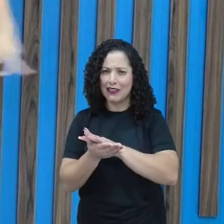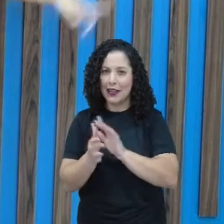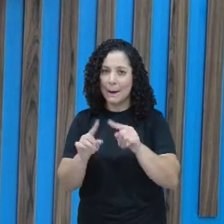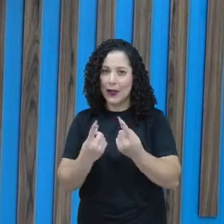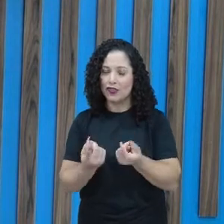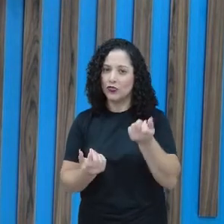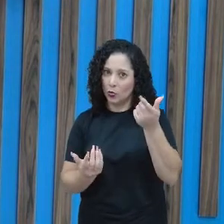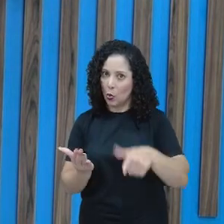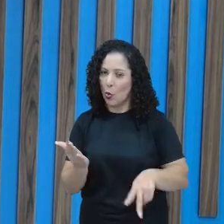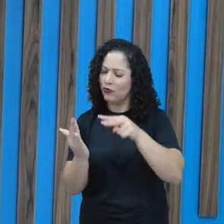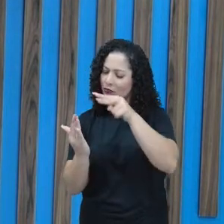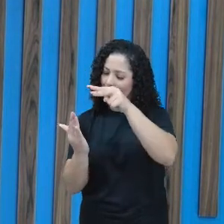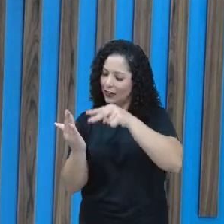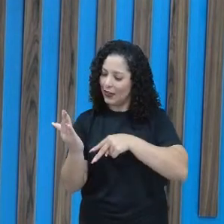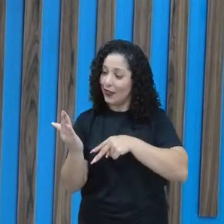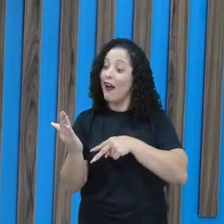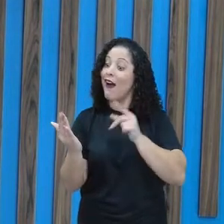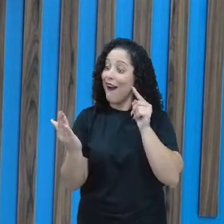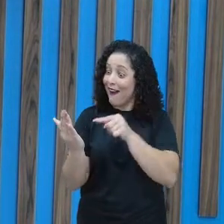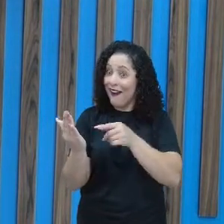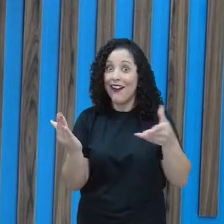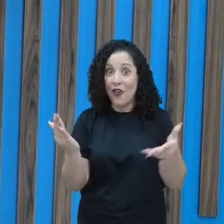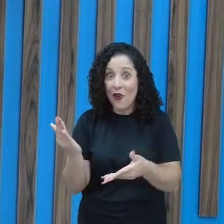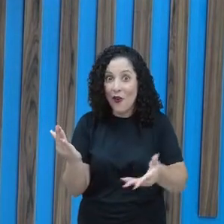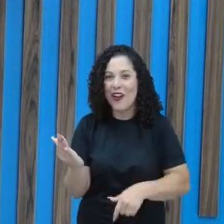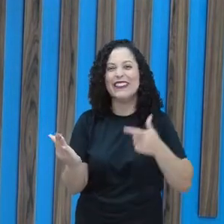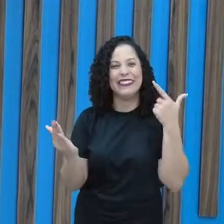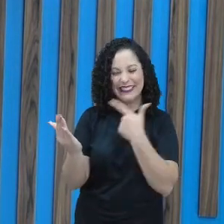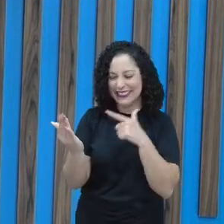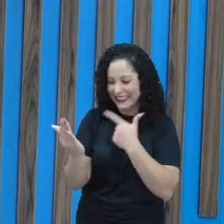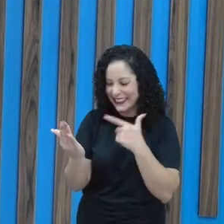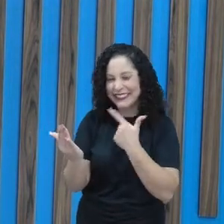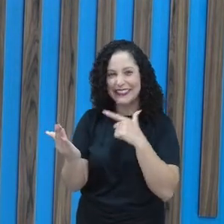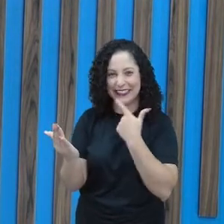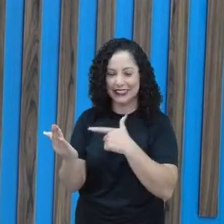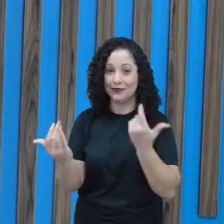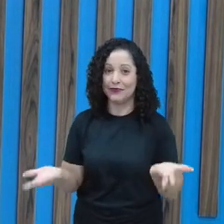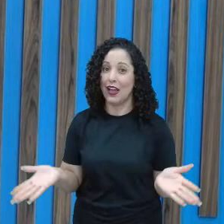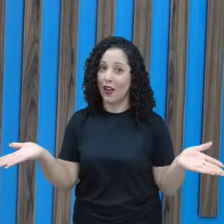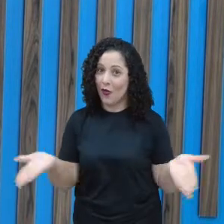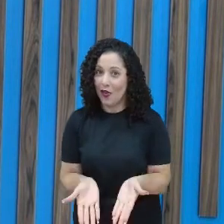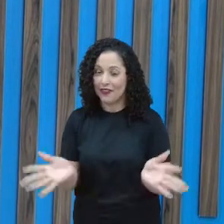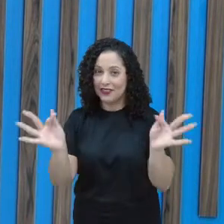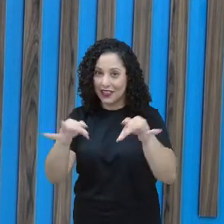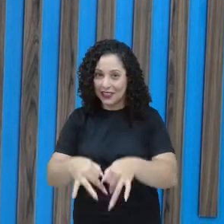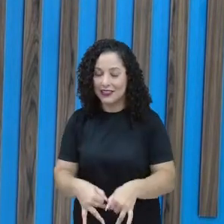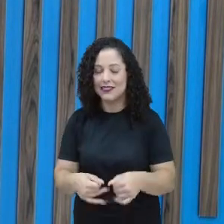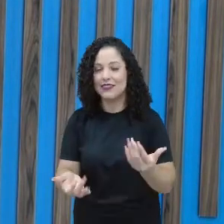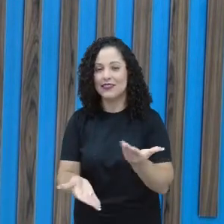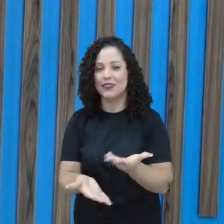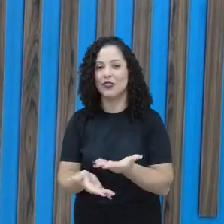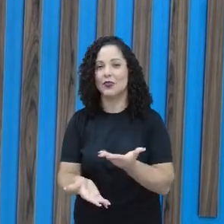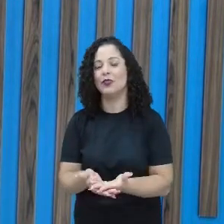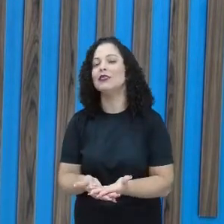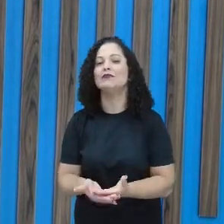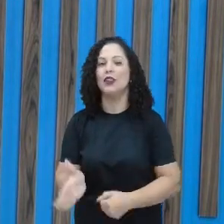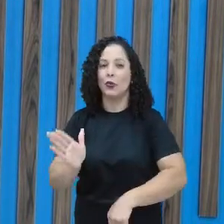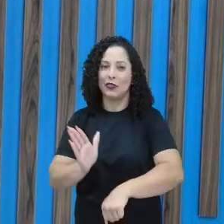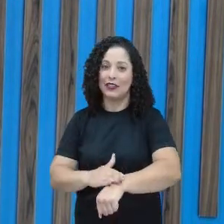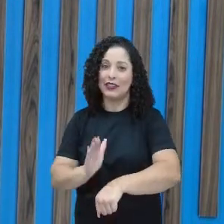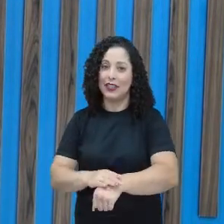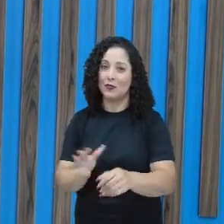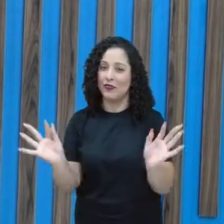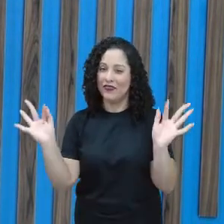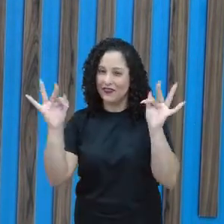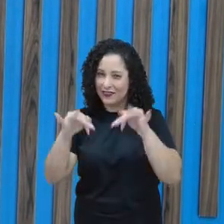pode voltar para o texto e achar alguma coisa legal, né? E aí, para terminar, eu queria encerrar a aula, né? Nosso tempo está no